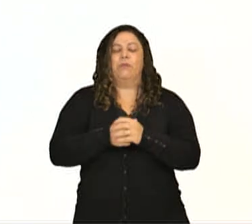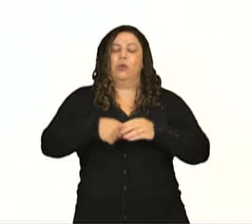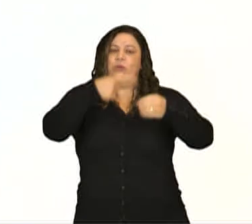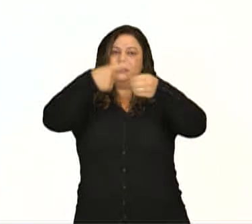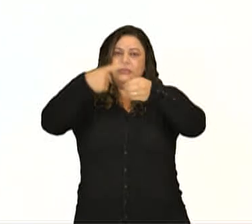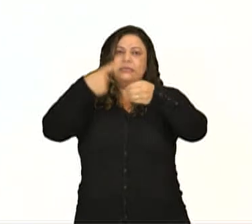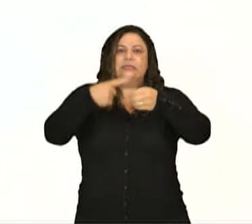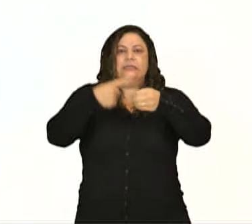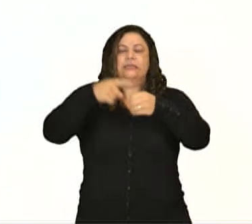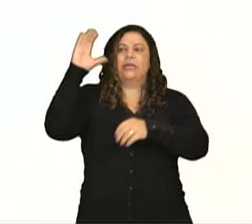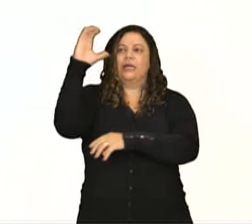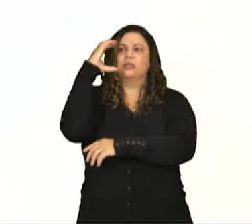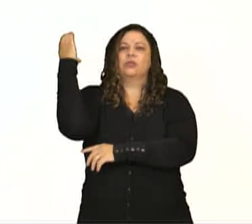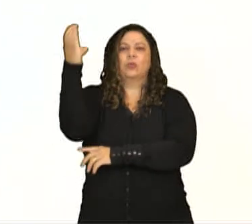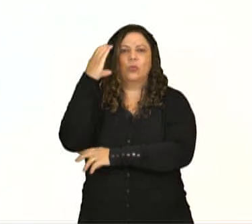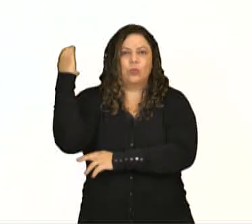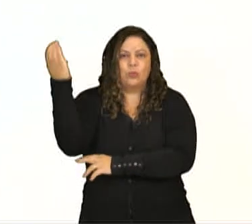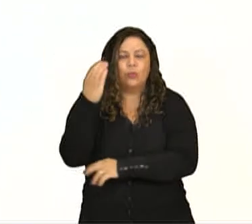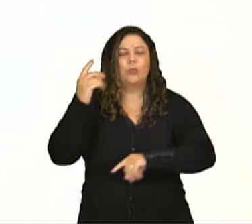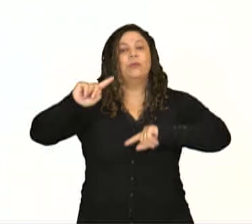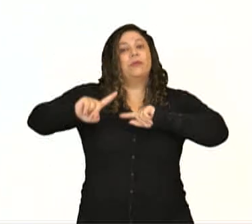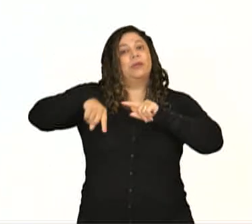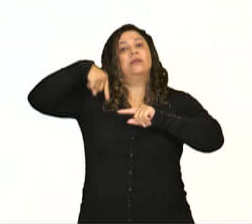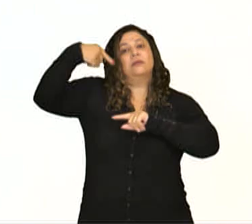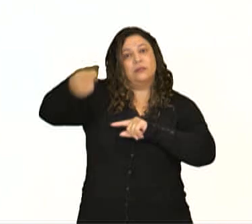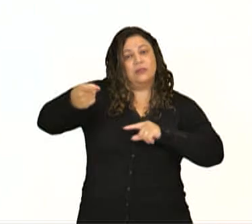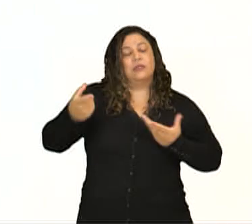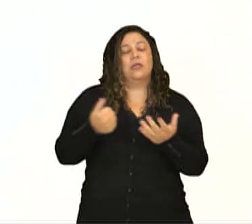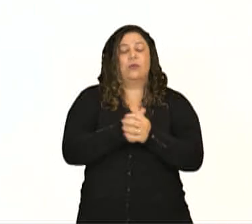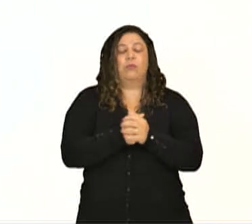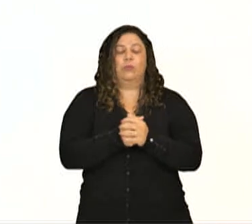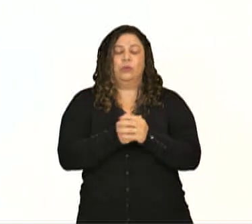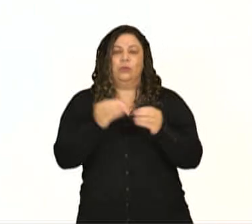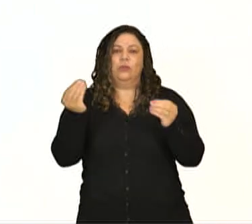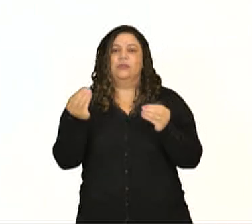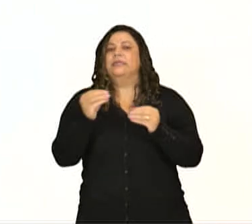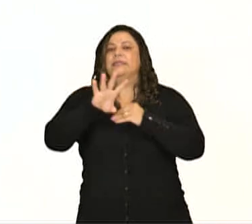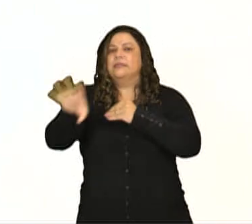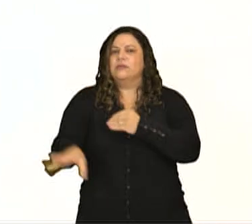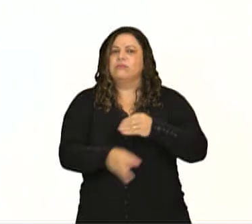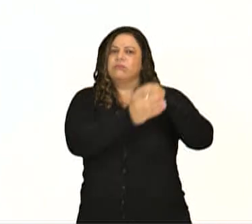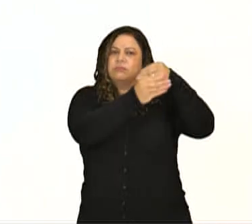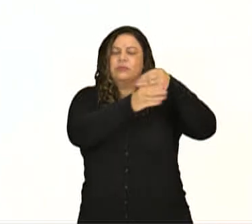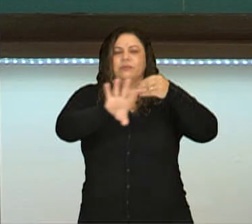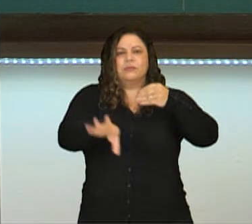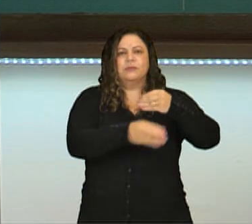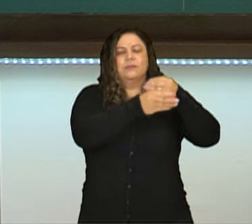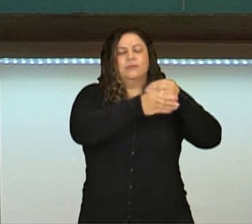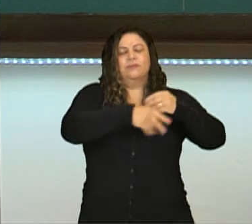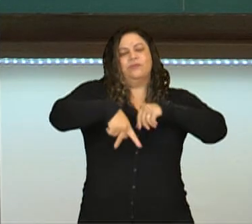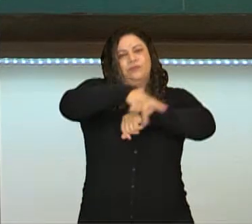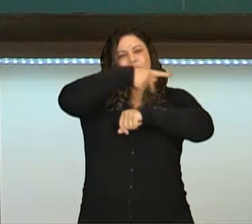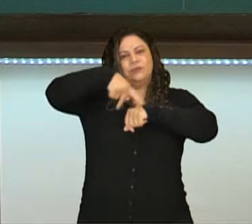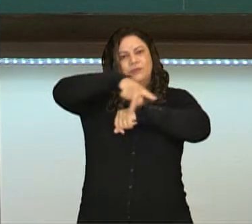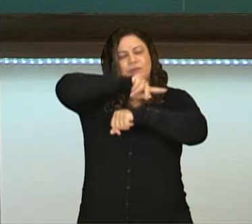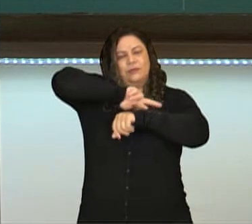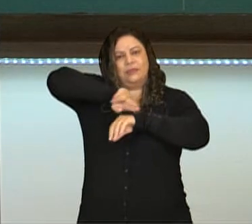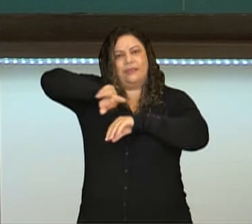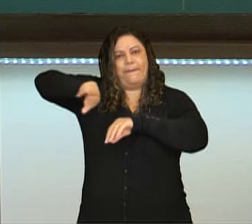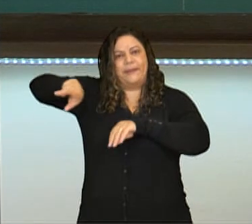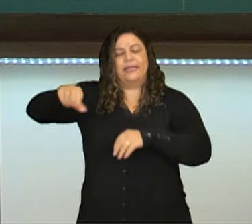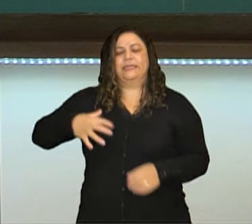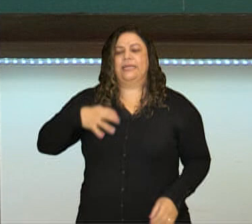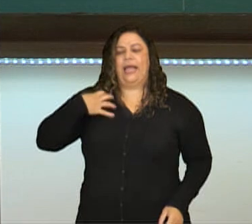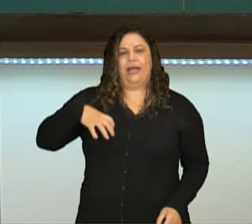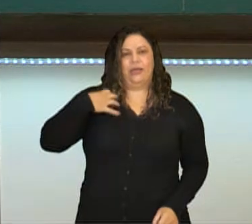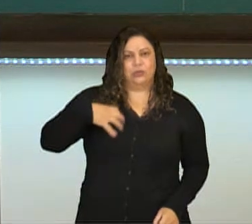cidades colombianas, para daí ela migrar e ela incorporar diferentes outros países, como no caso a